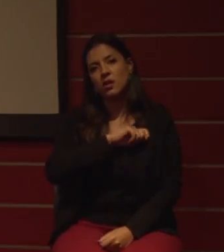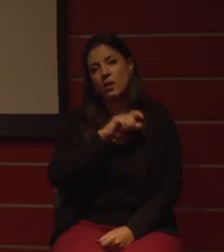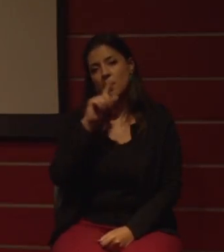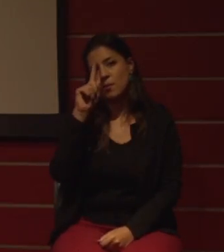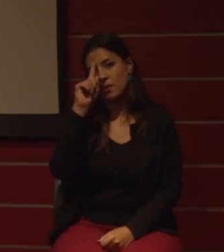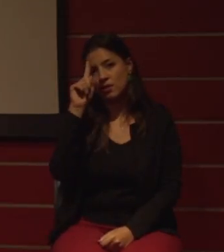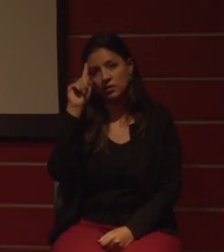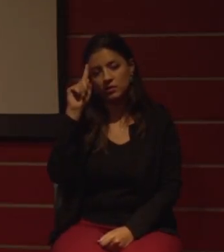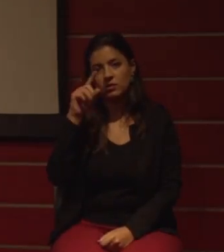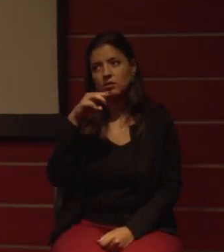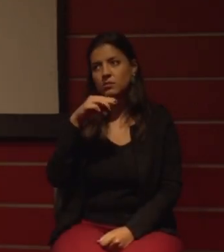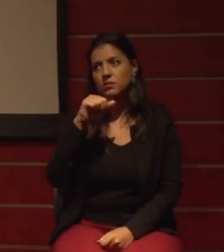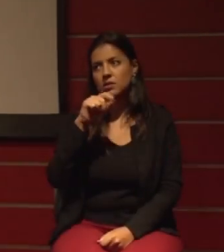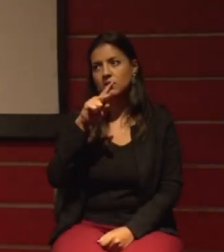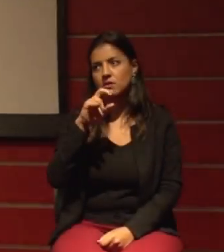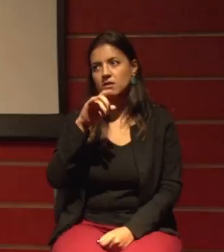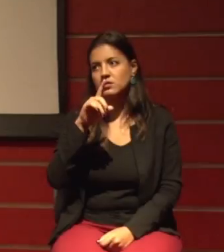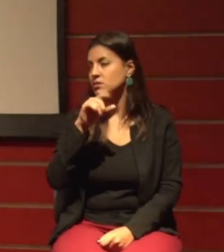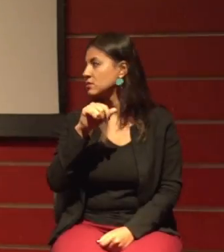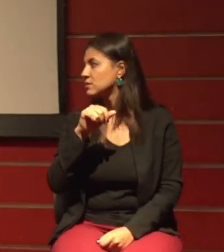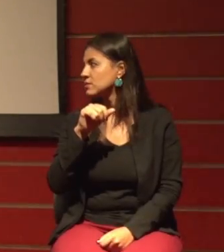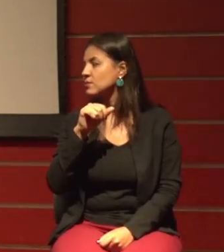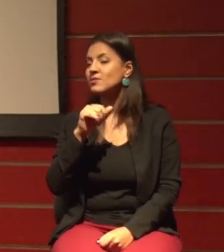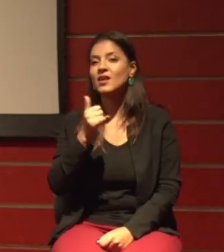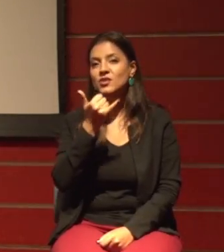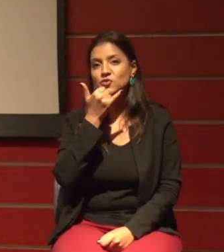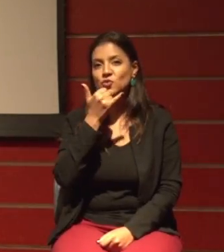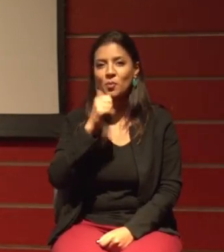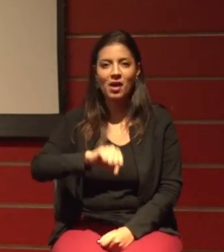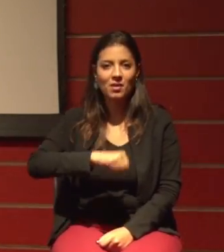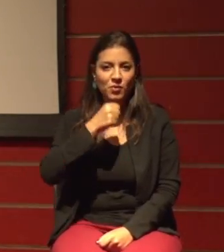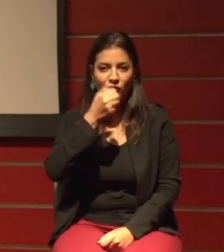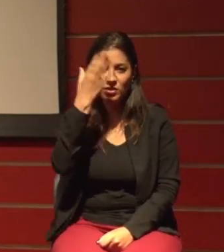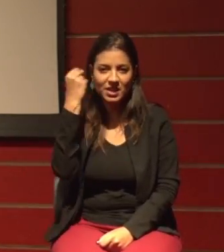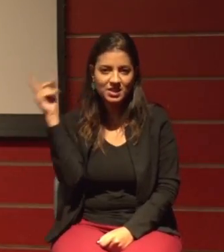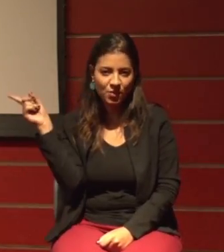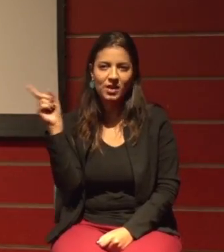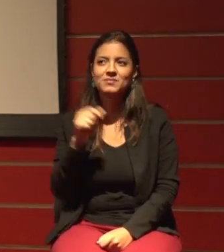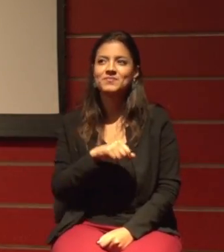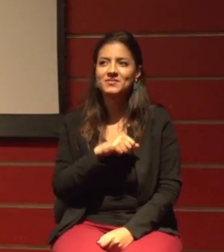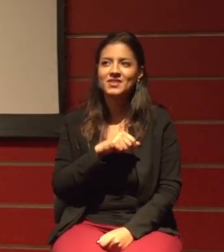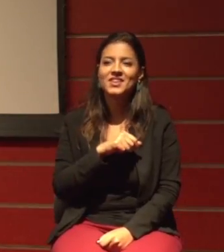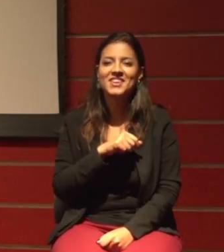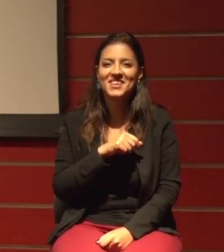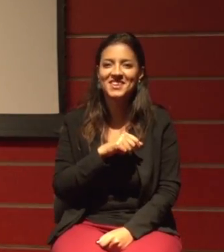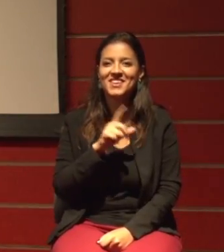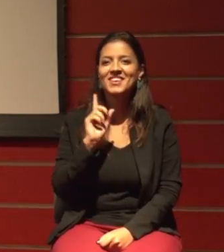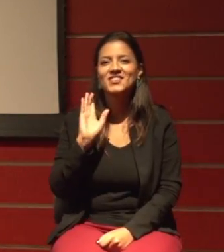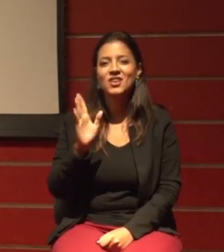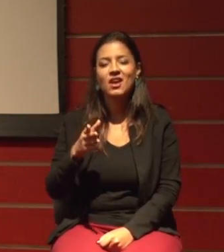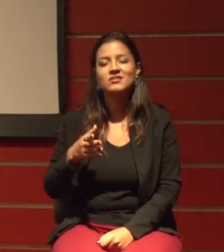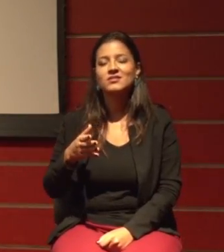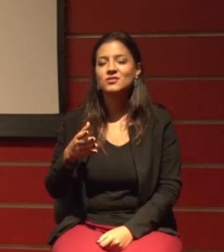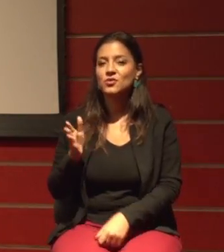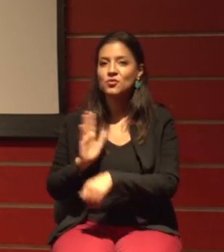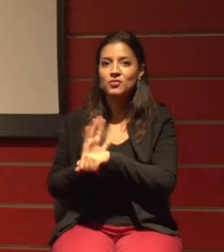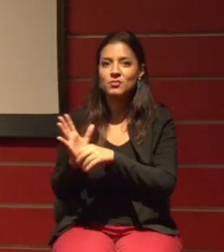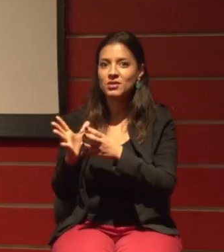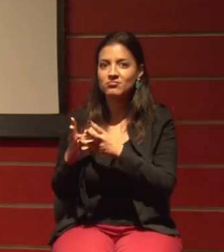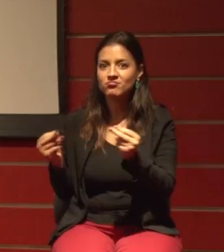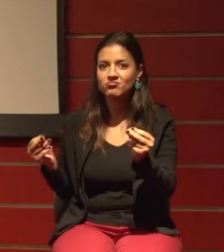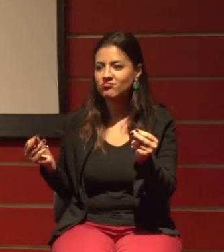ou seja ele ficou sumido esse filme ficou sumido desculpa esse filme ficou sumido durante um tempão né